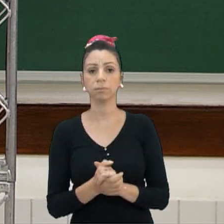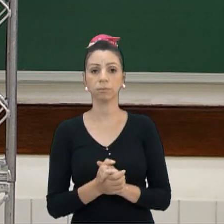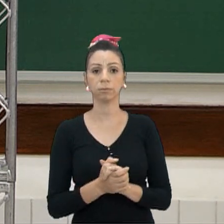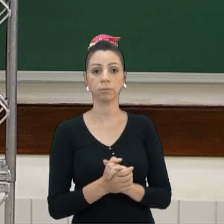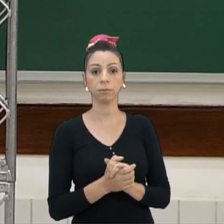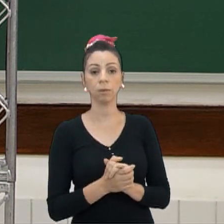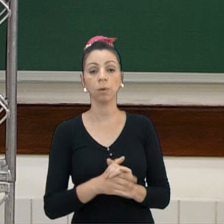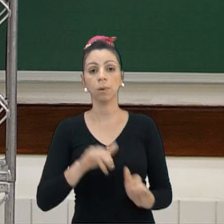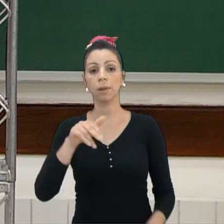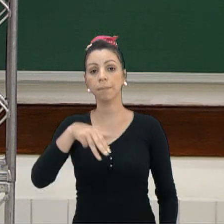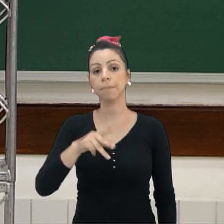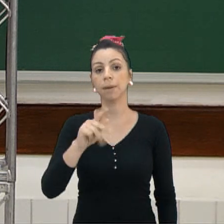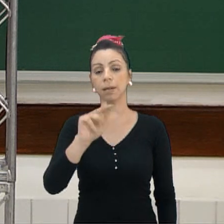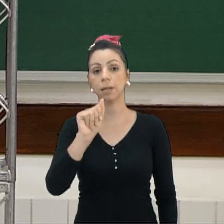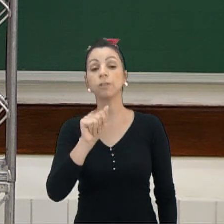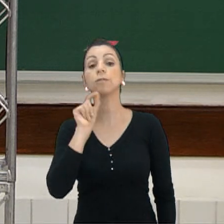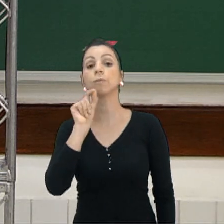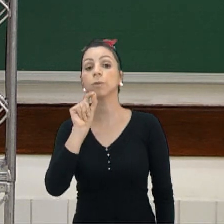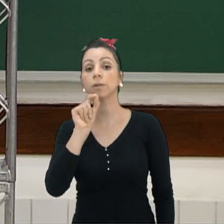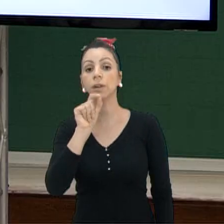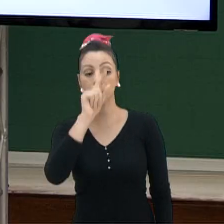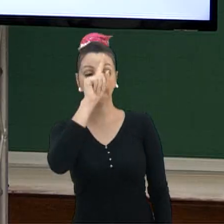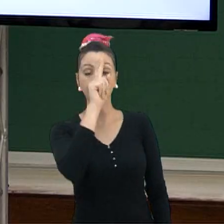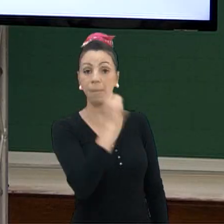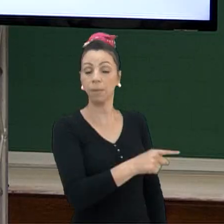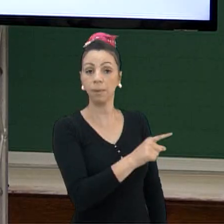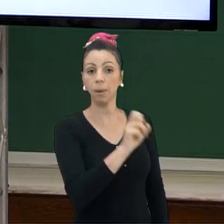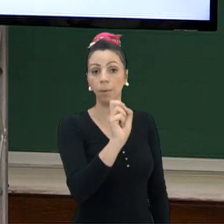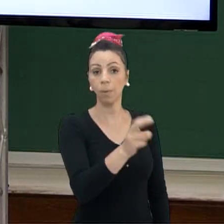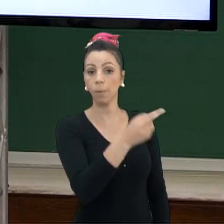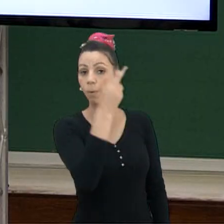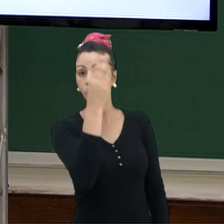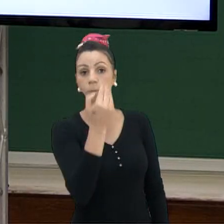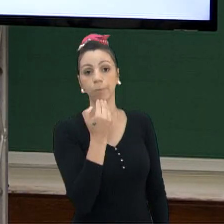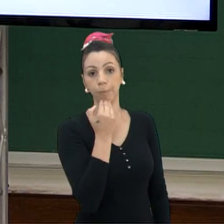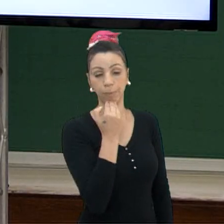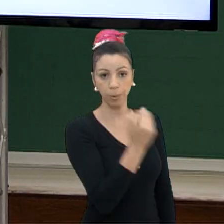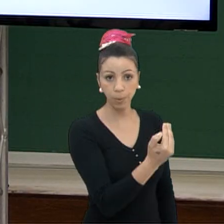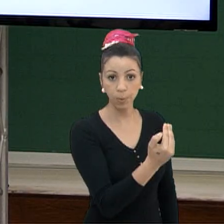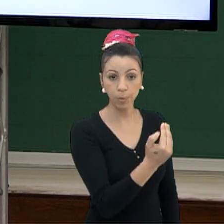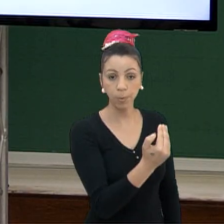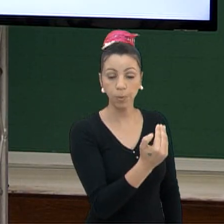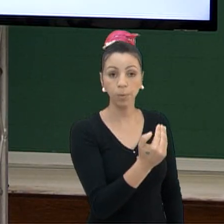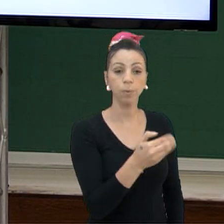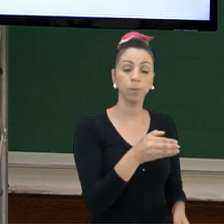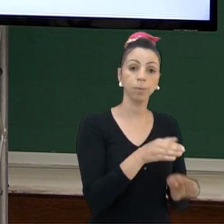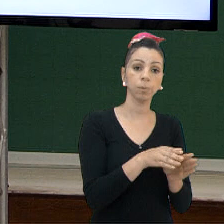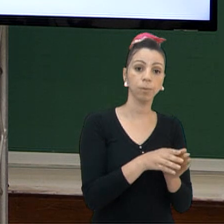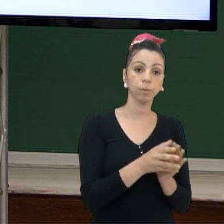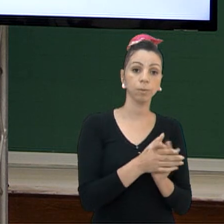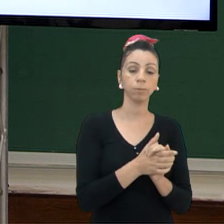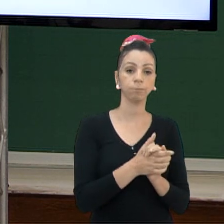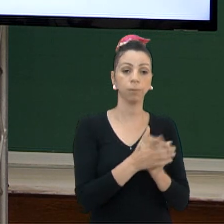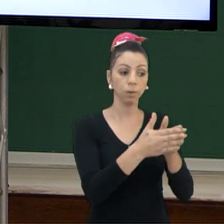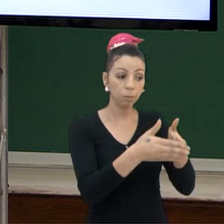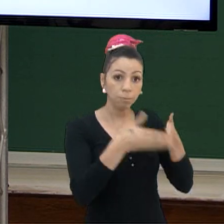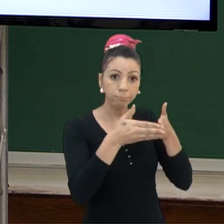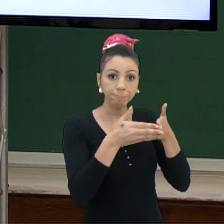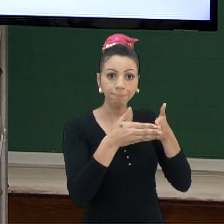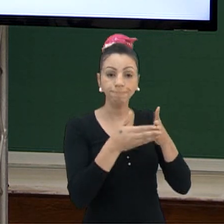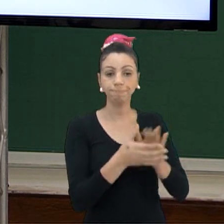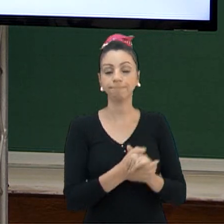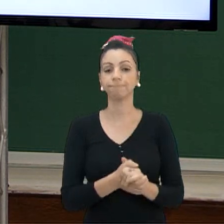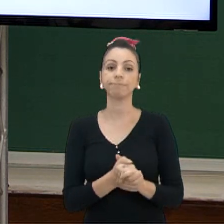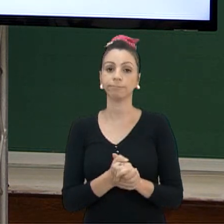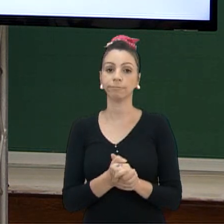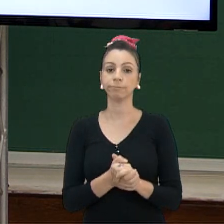o imperativo é aquele que vai dizer uma ordem, um pedido, uma súplica. O que eu preciso